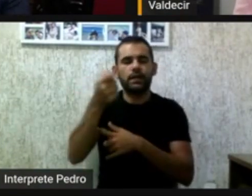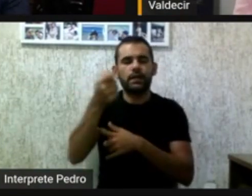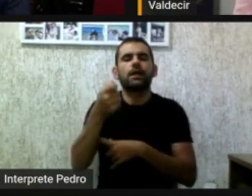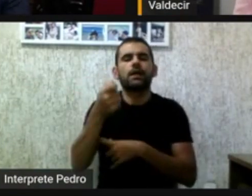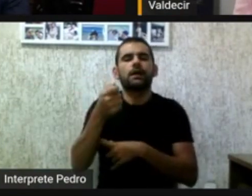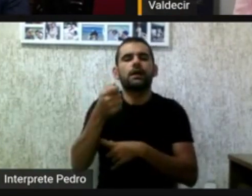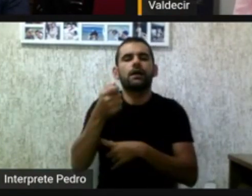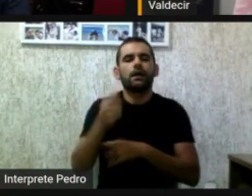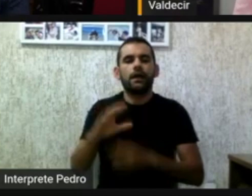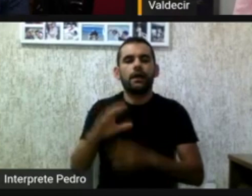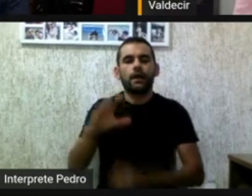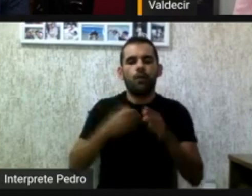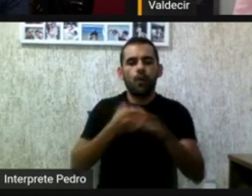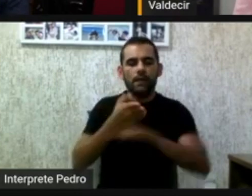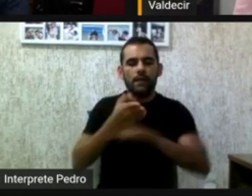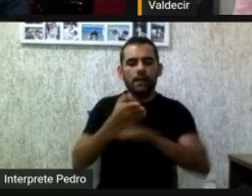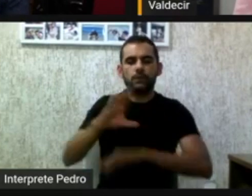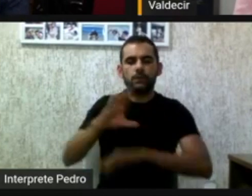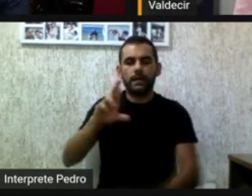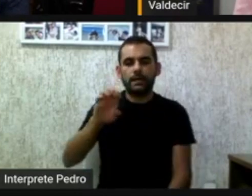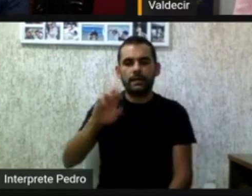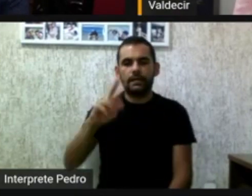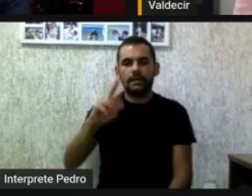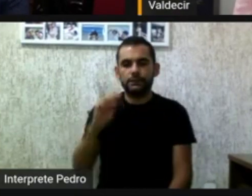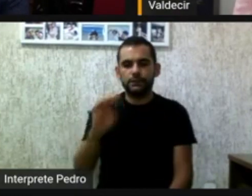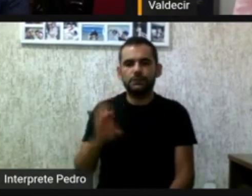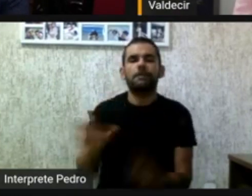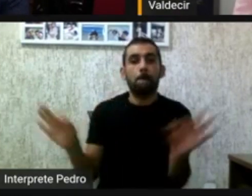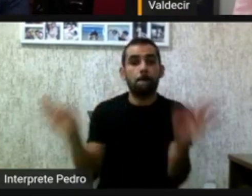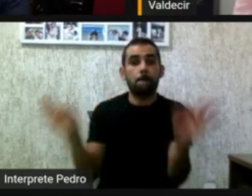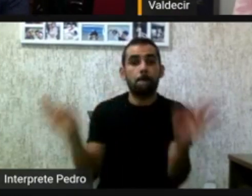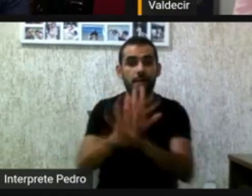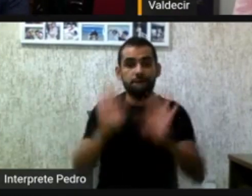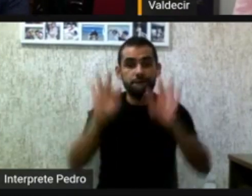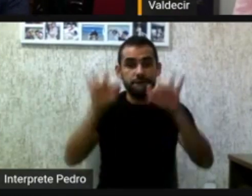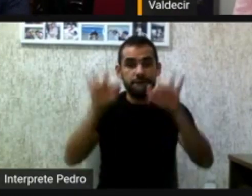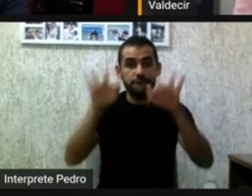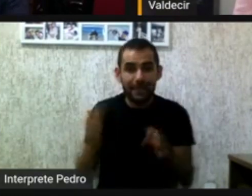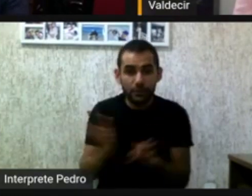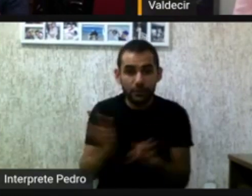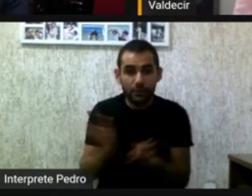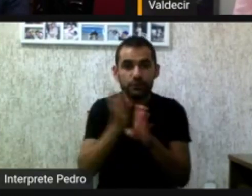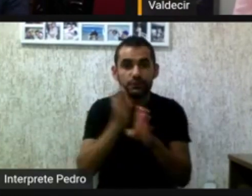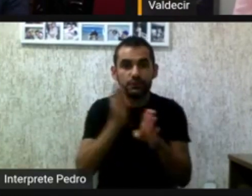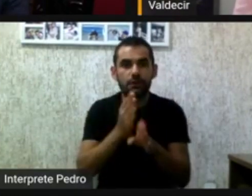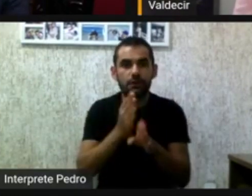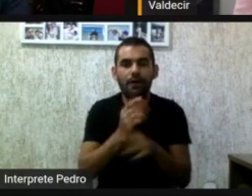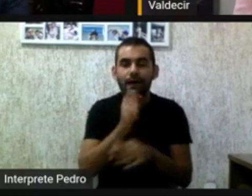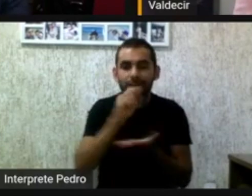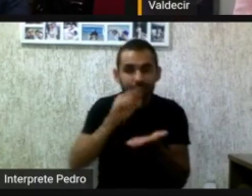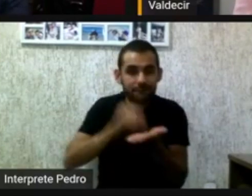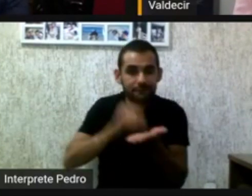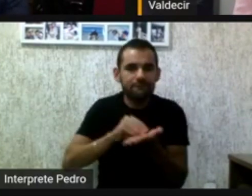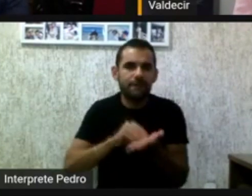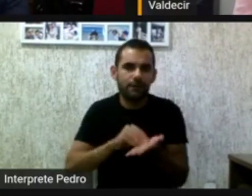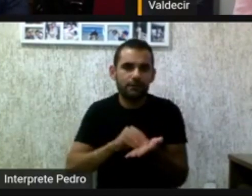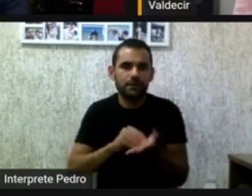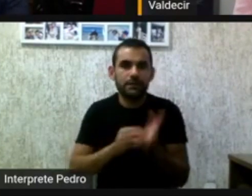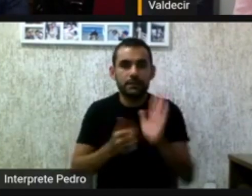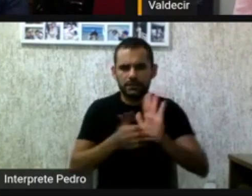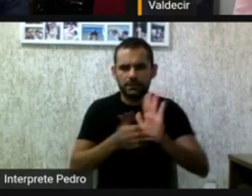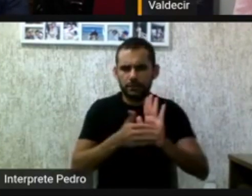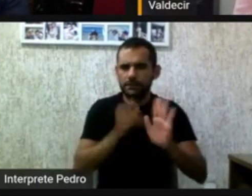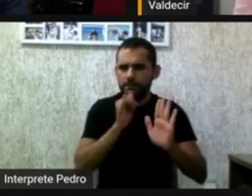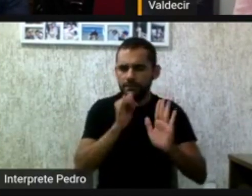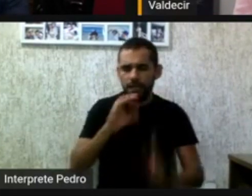de concluir as que ainda não estão finalizadas. Isso, de fato, já está dentro da proposta? Já podemos considerar que as creches